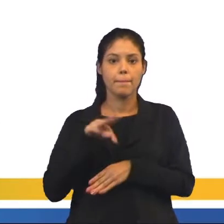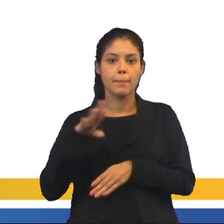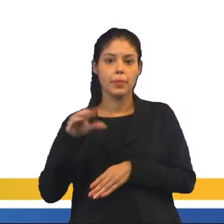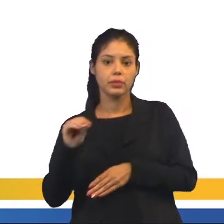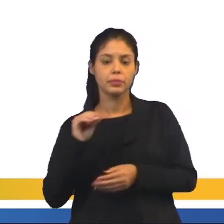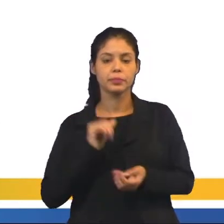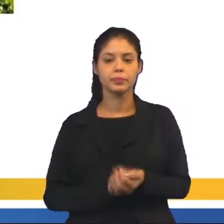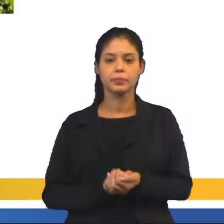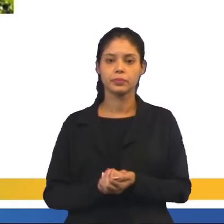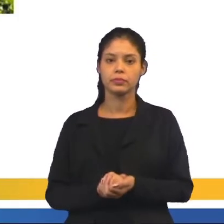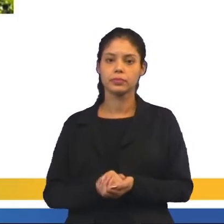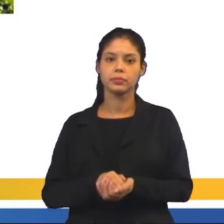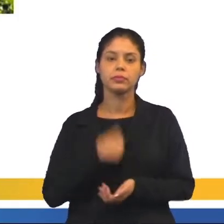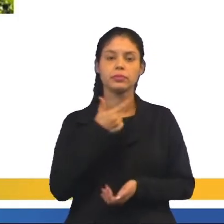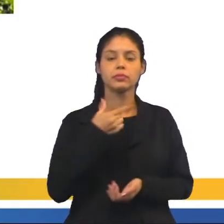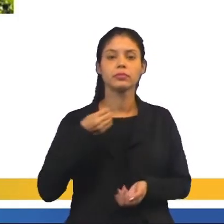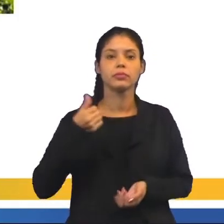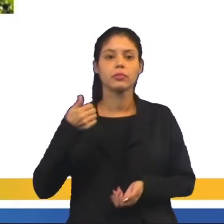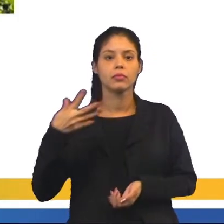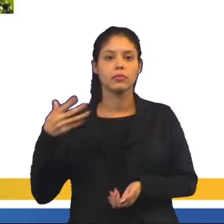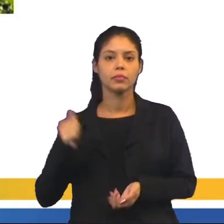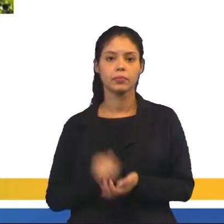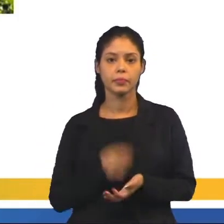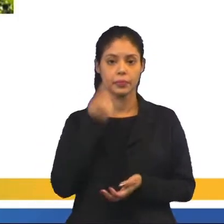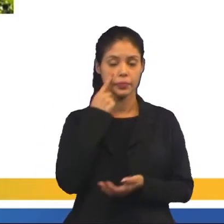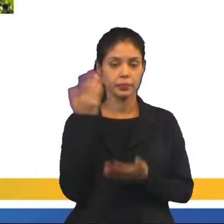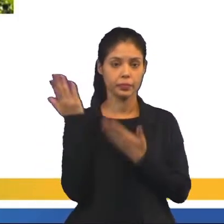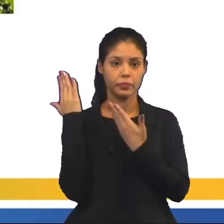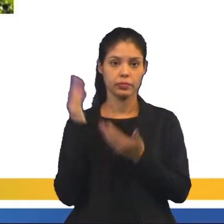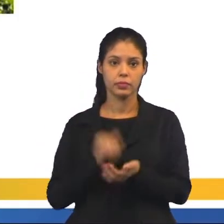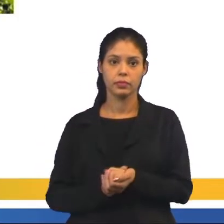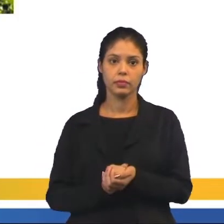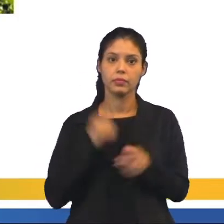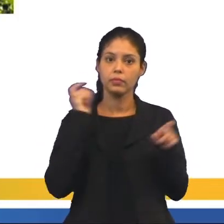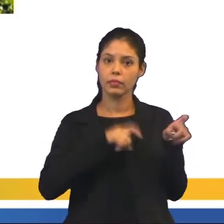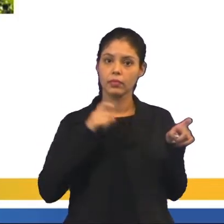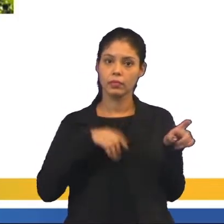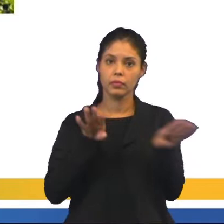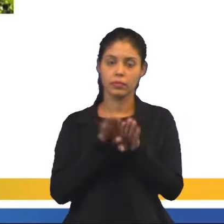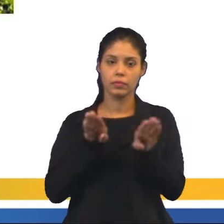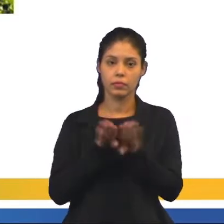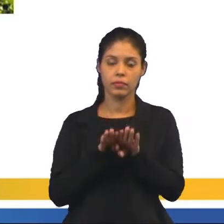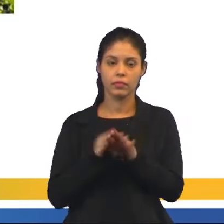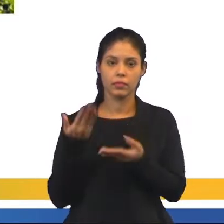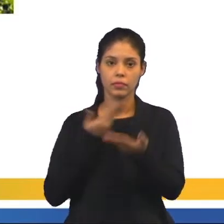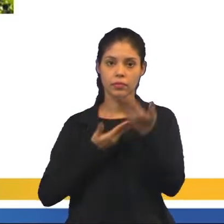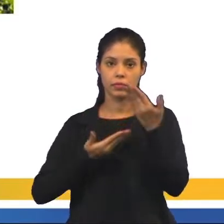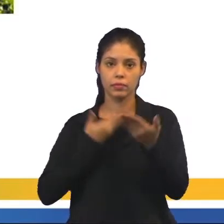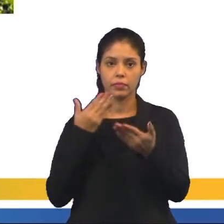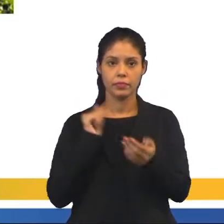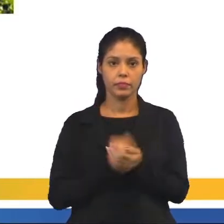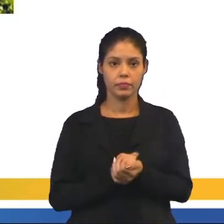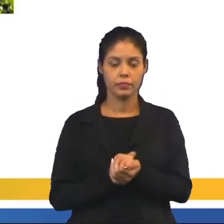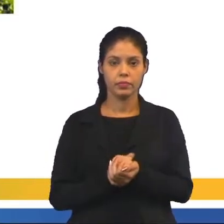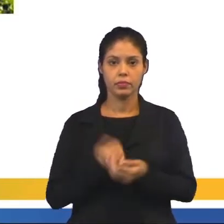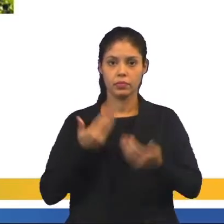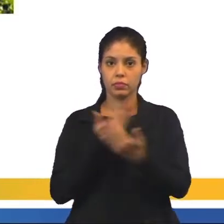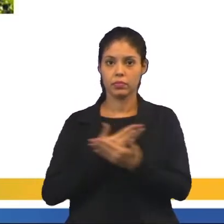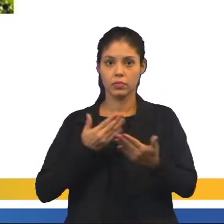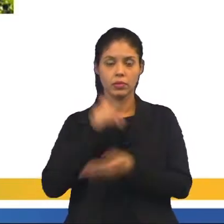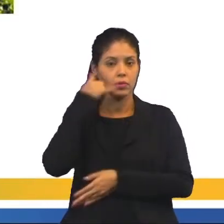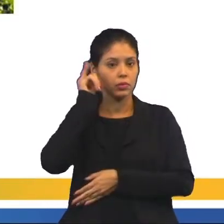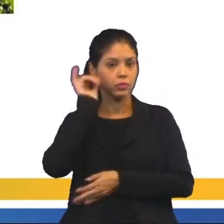em 2014. Olha só, a agropecuária tem relação muito próxima com a